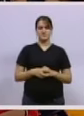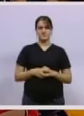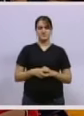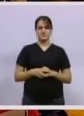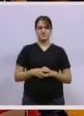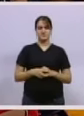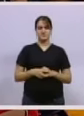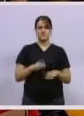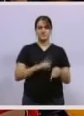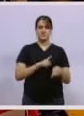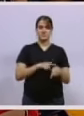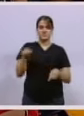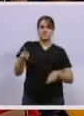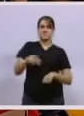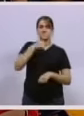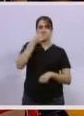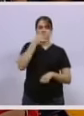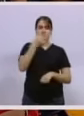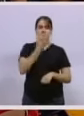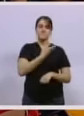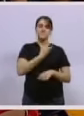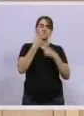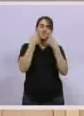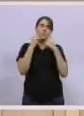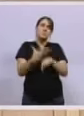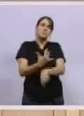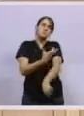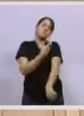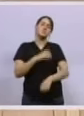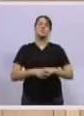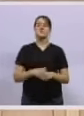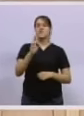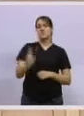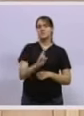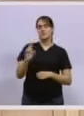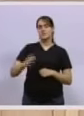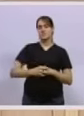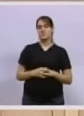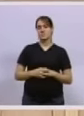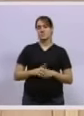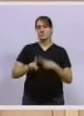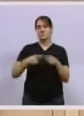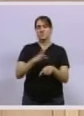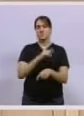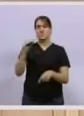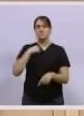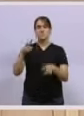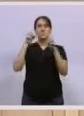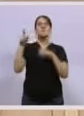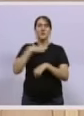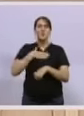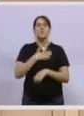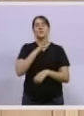E naquele momento que ele contou para mim, os olhos dele encheram de lágrimas, falou para mim assim, padre, depois de muito tempo que eu fui descobrir